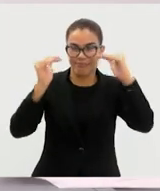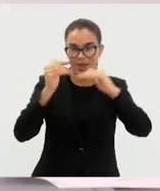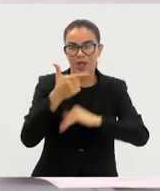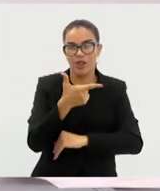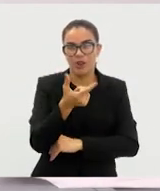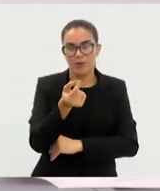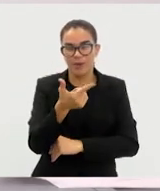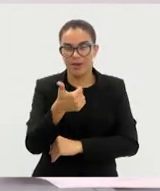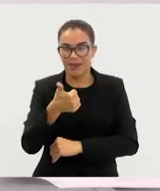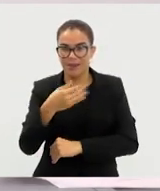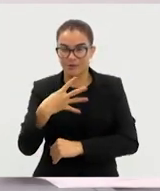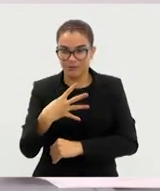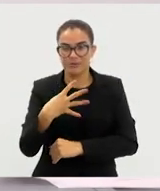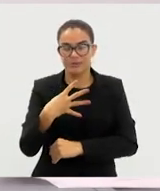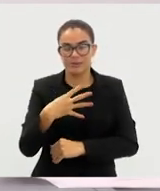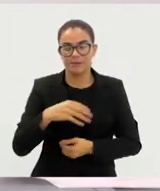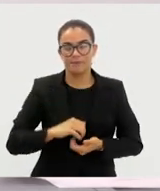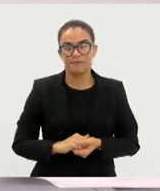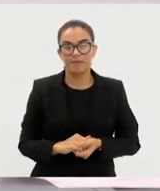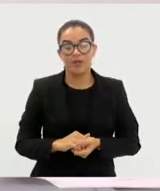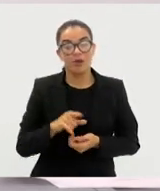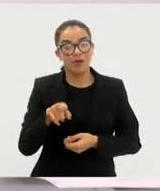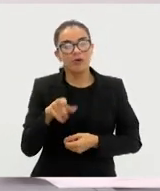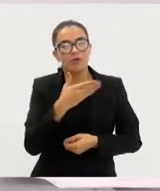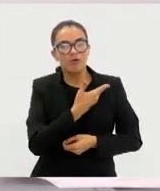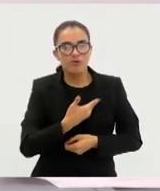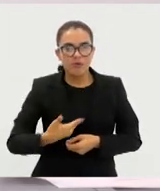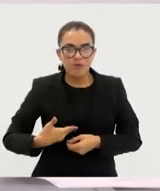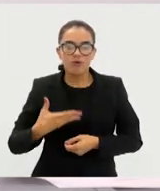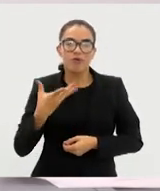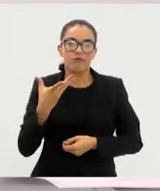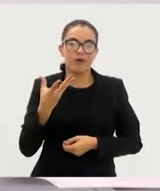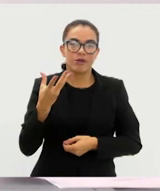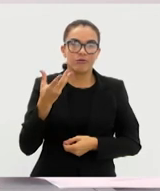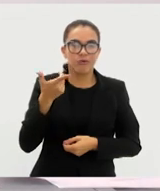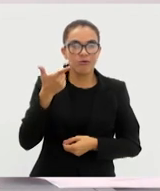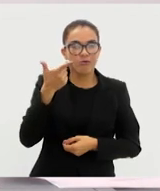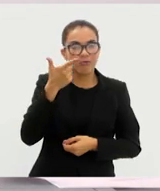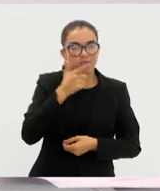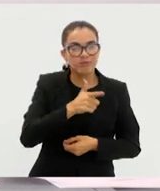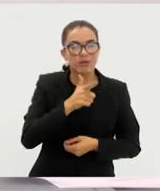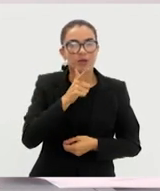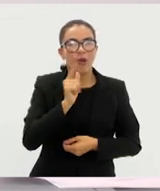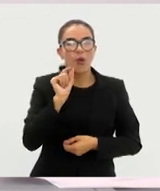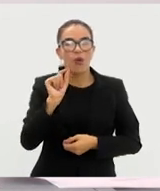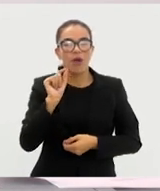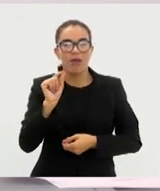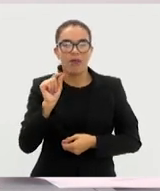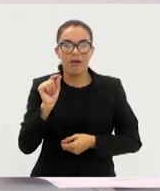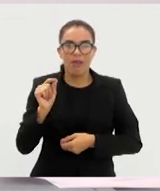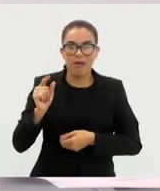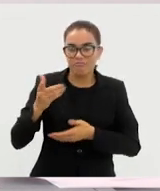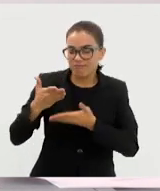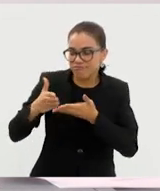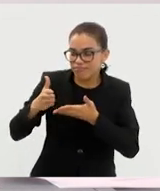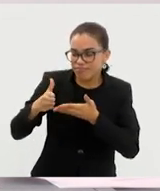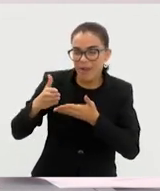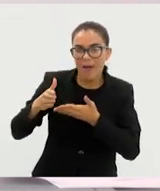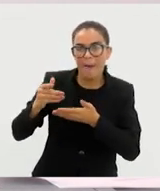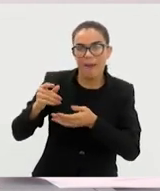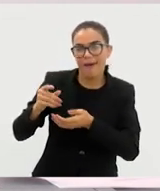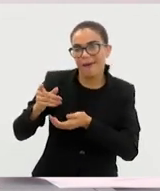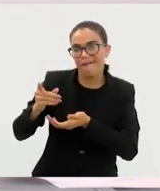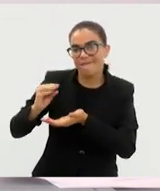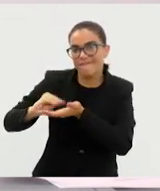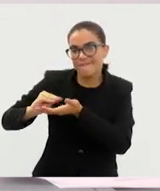a pagar, né, que o Estado realmente passou a se financiar com o resto a pagar, né, e hoje o